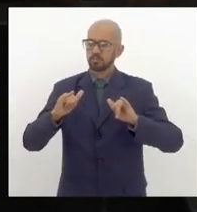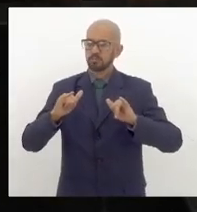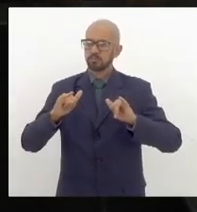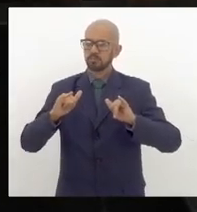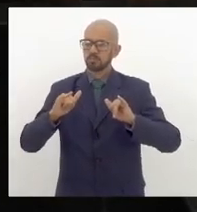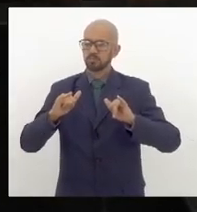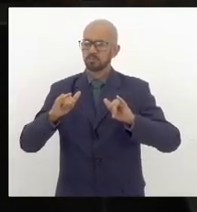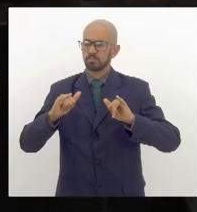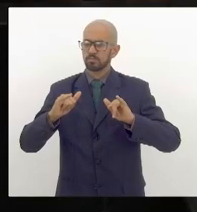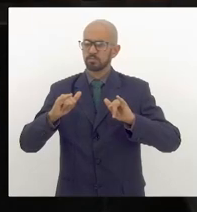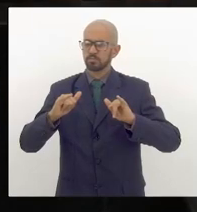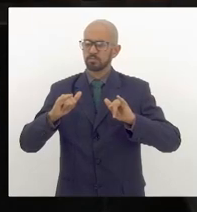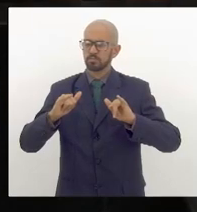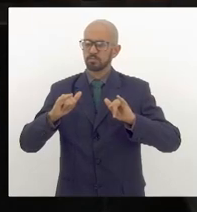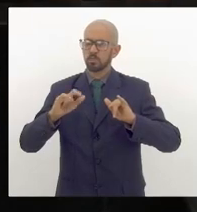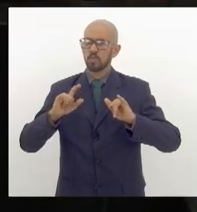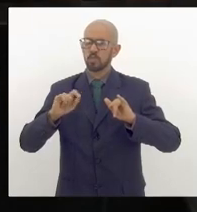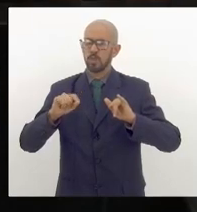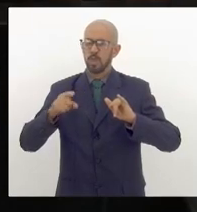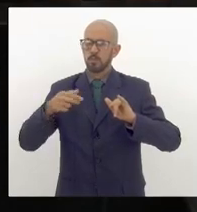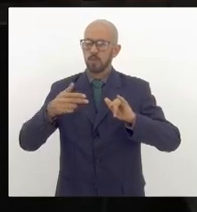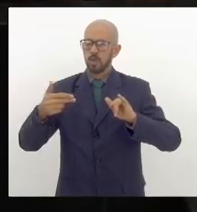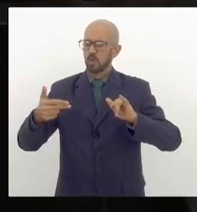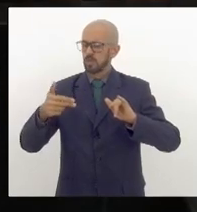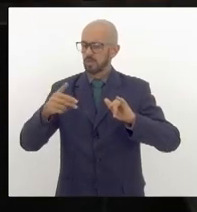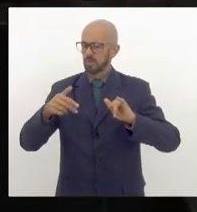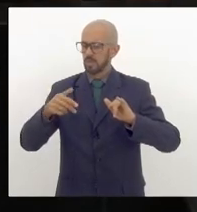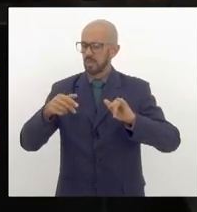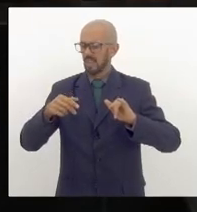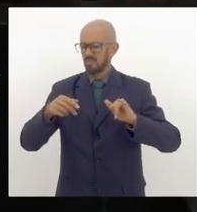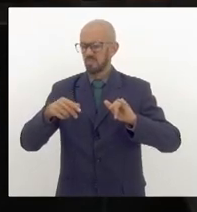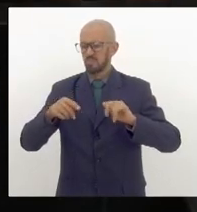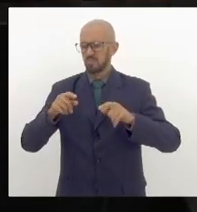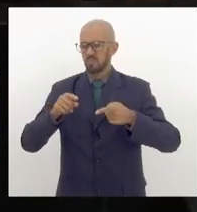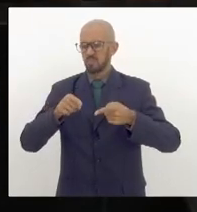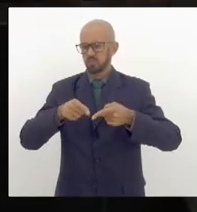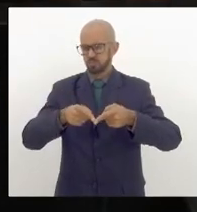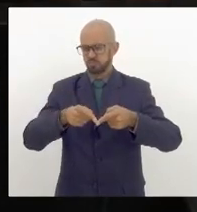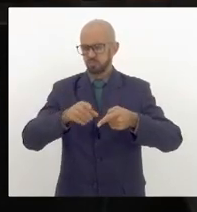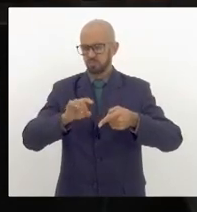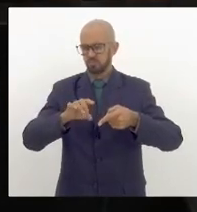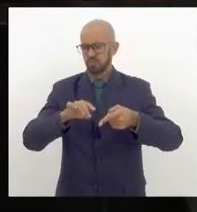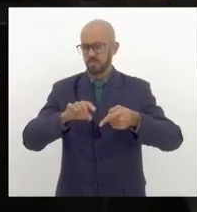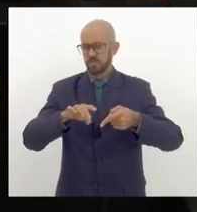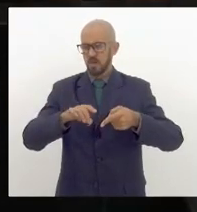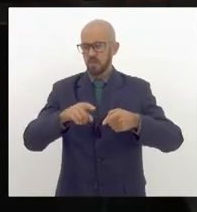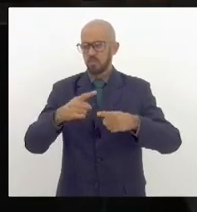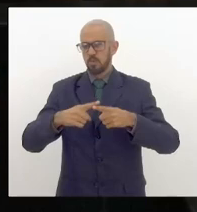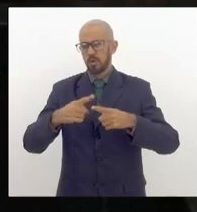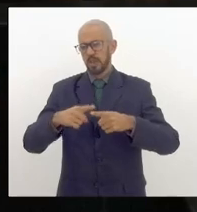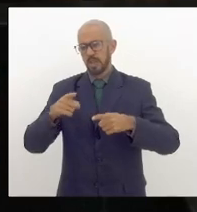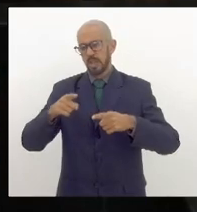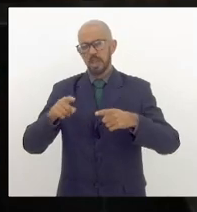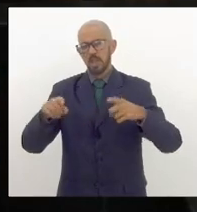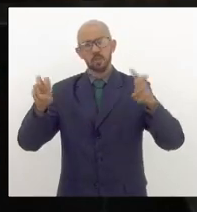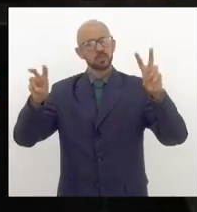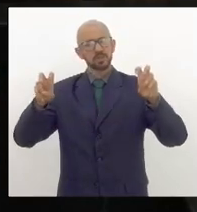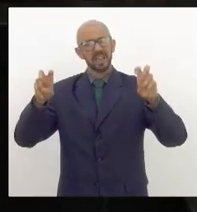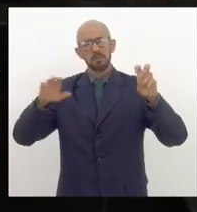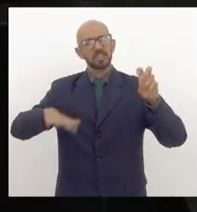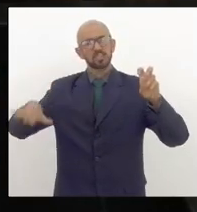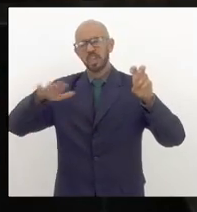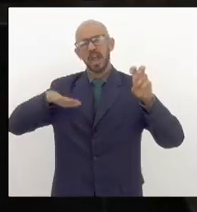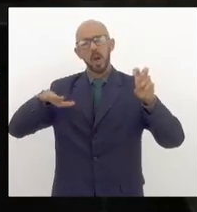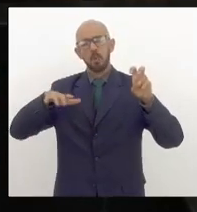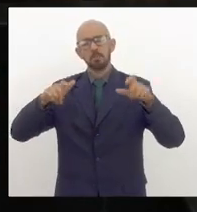que é pontual mas por ser pontual não deixa de ser muito importante que a realidade não é feita a pena dos grandes temas e das